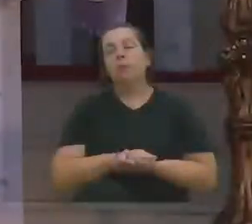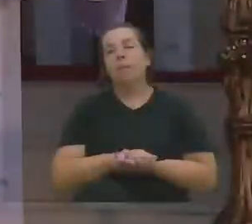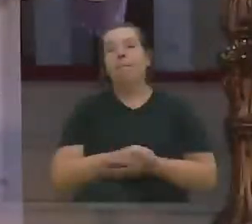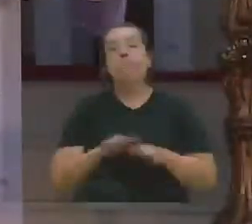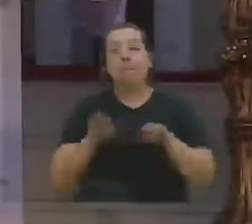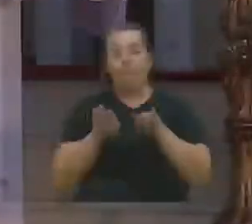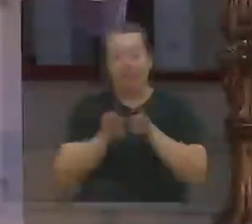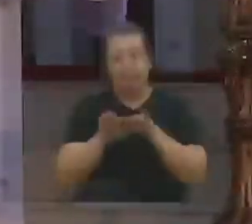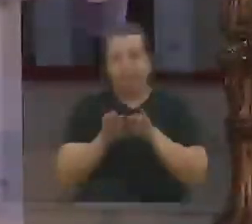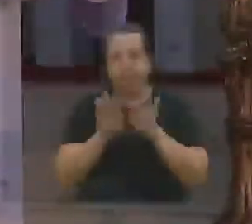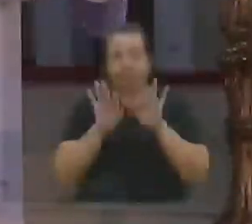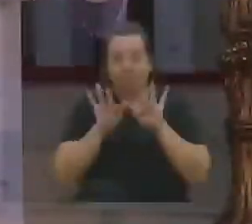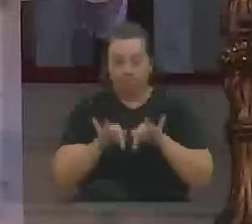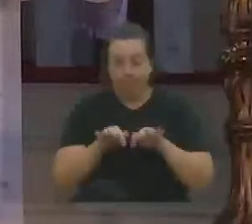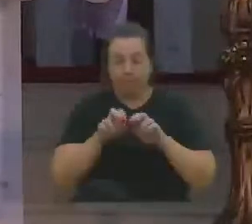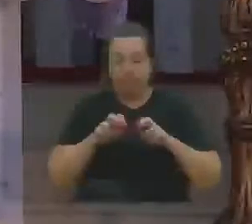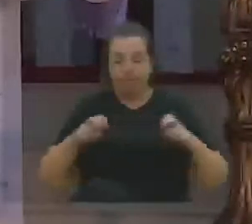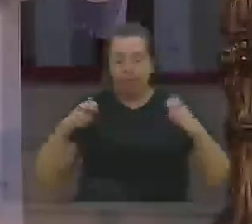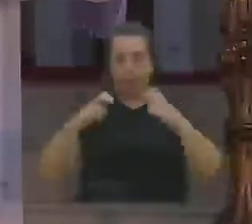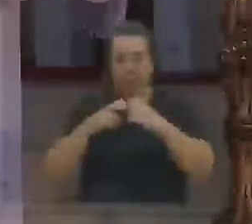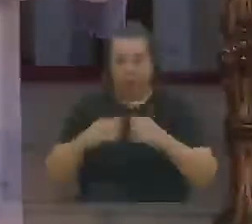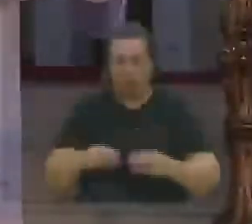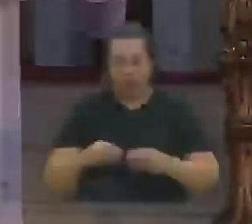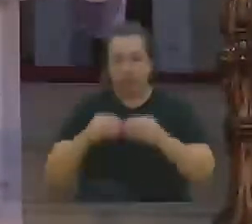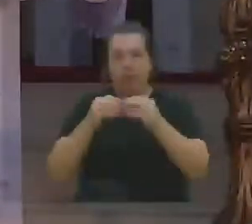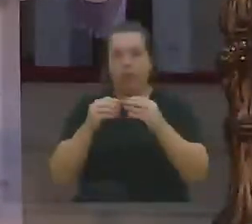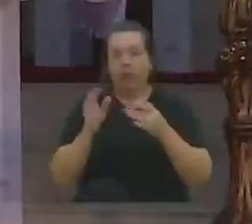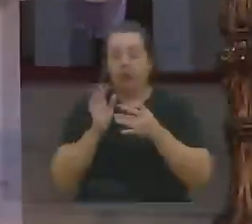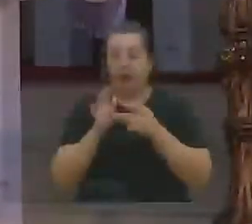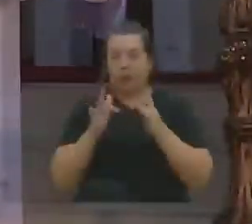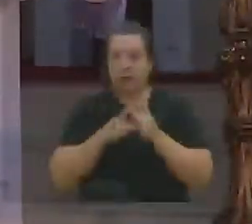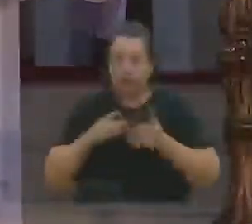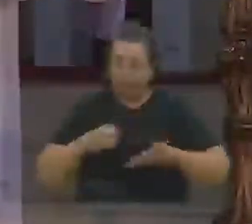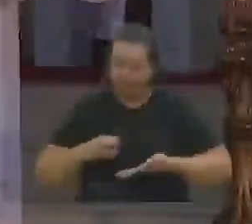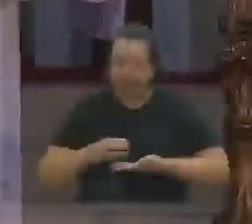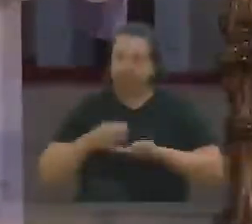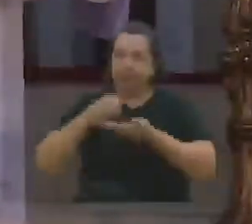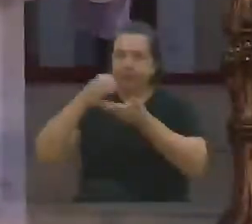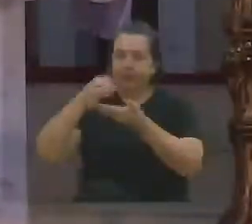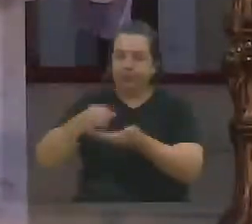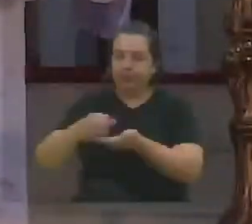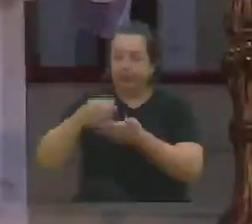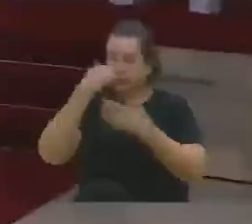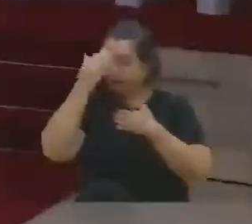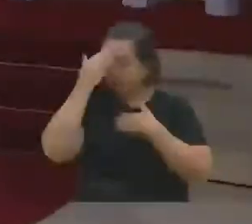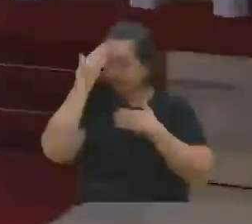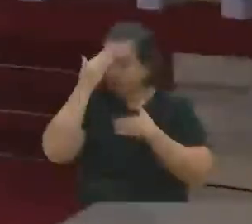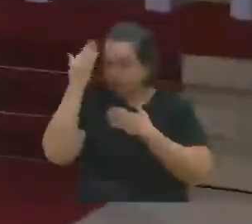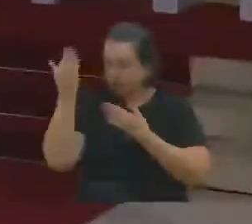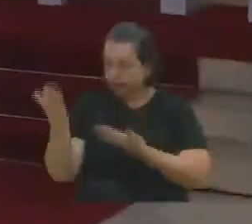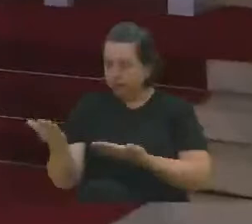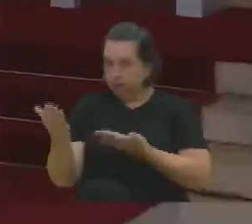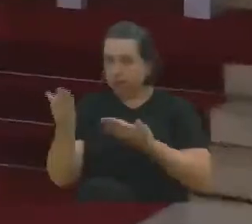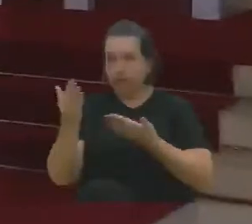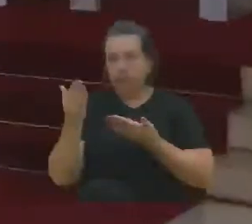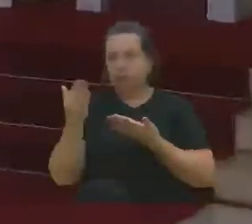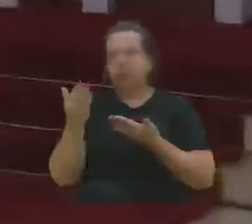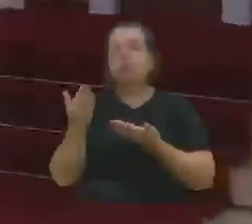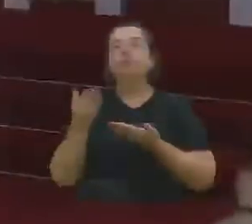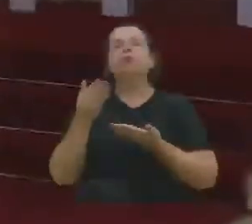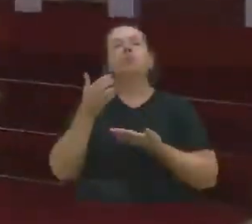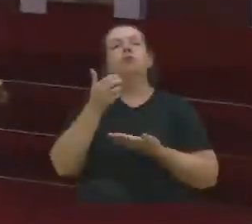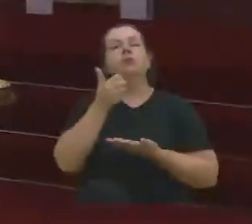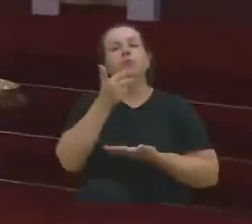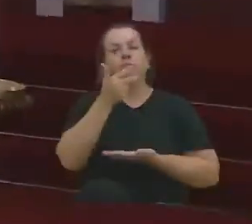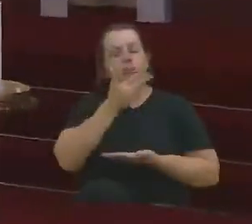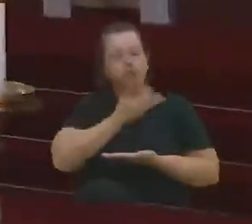Do mesmo modo, ao fim da ceia, ele tomou o cálice em suas mãos, deu graças novamente,